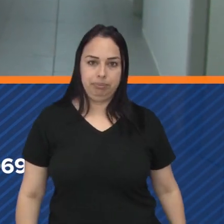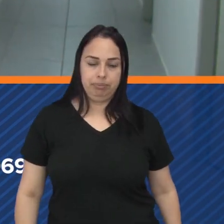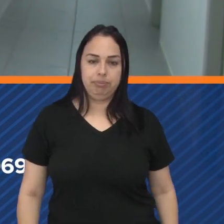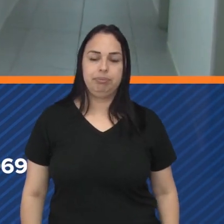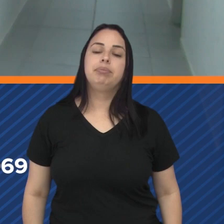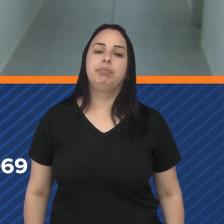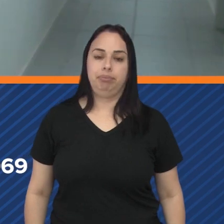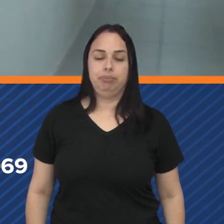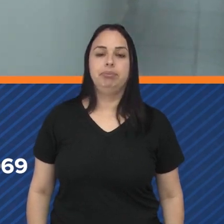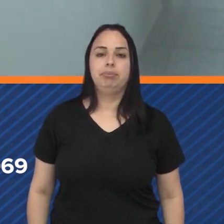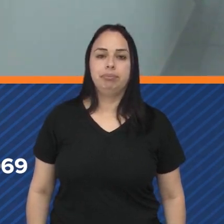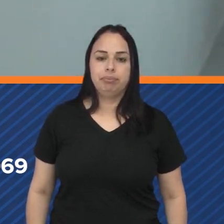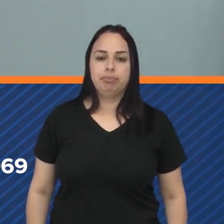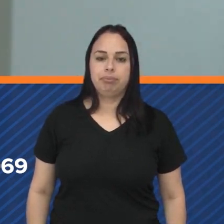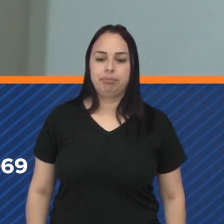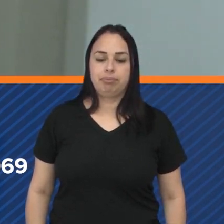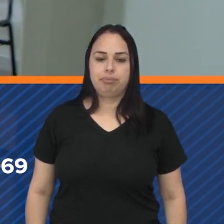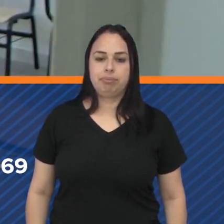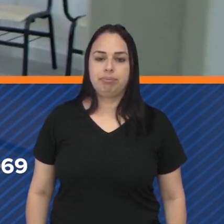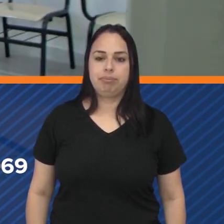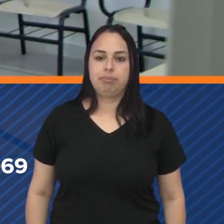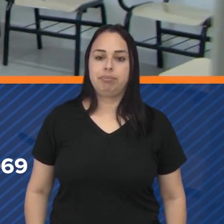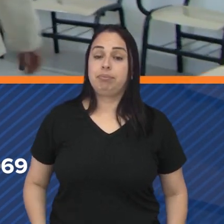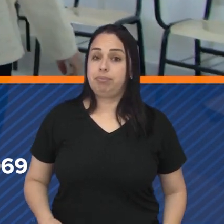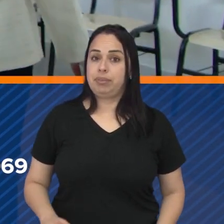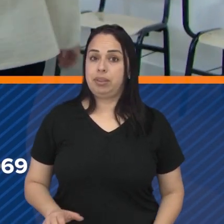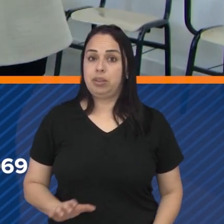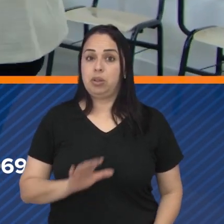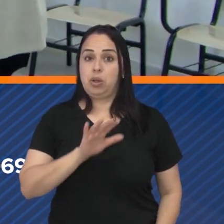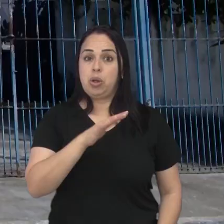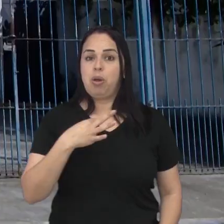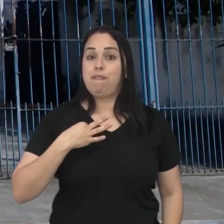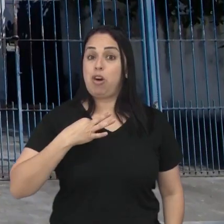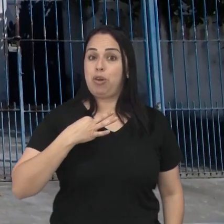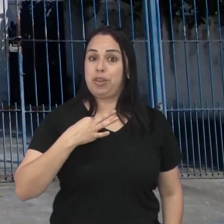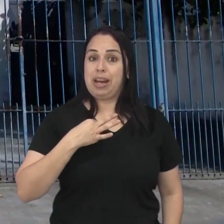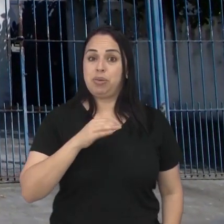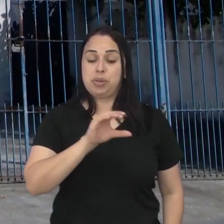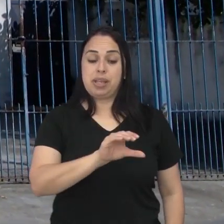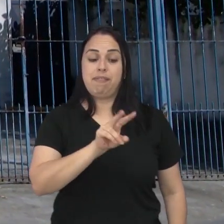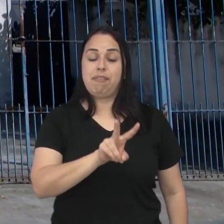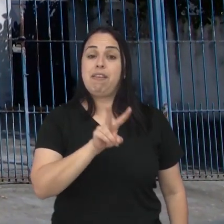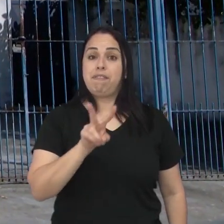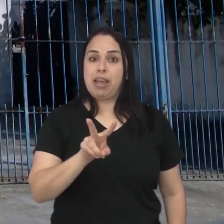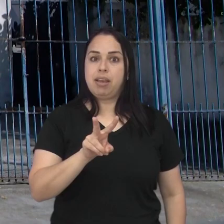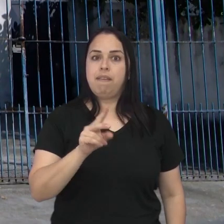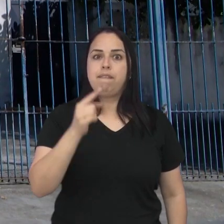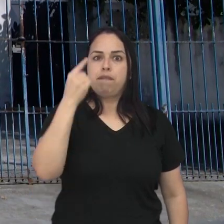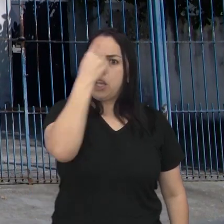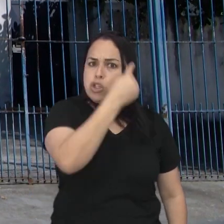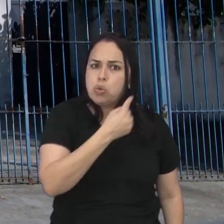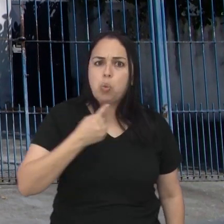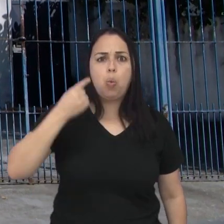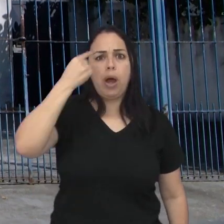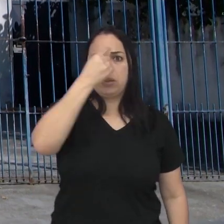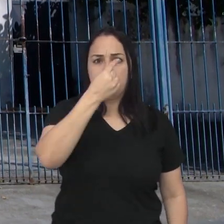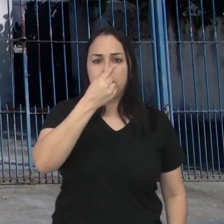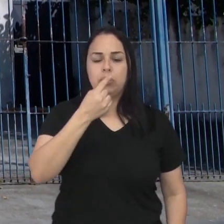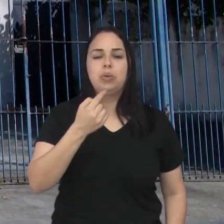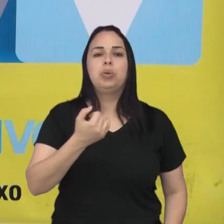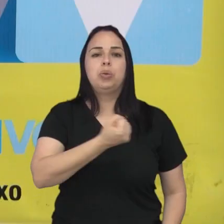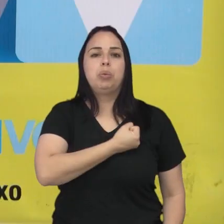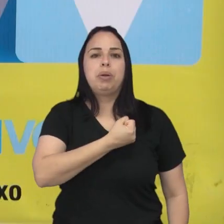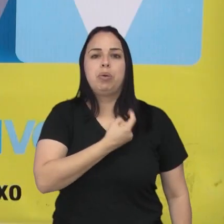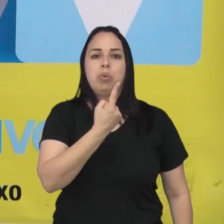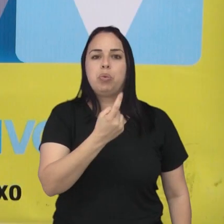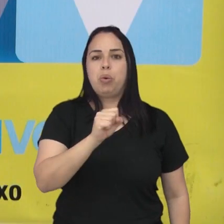o 12 2136 9069. Já os voluntários do CVV atendem 24